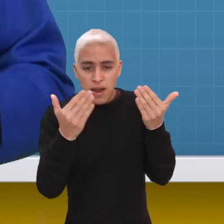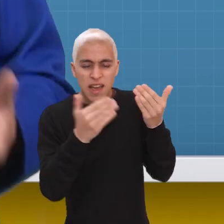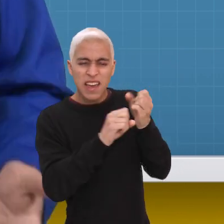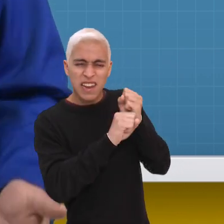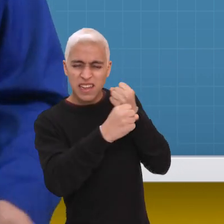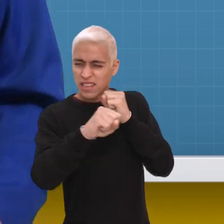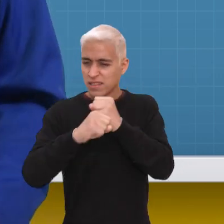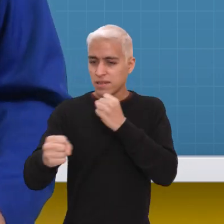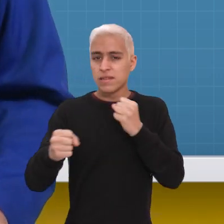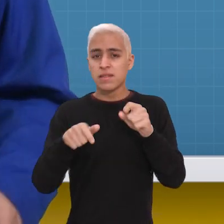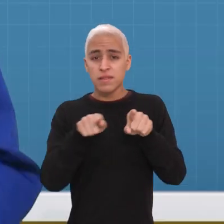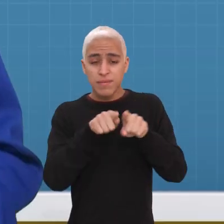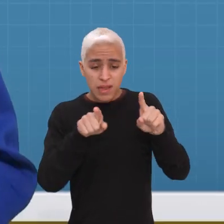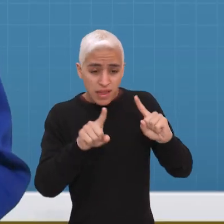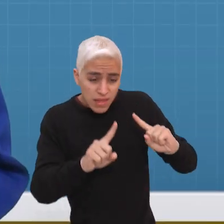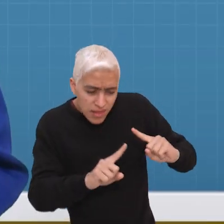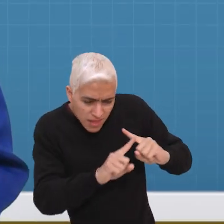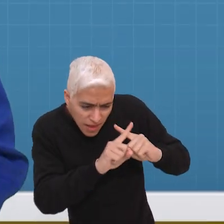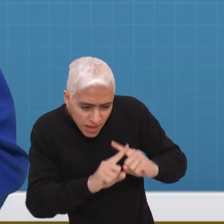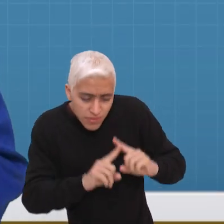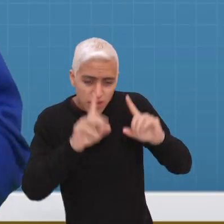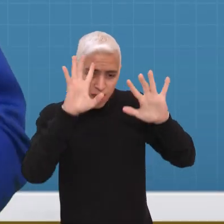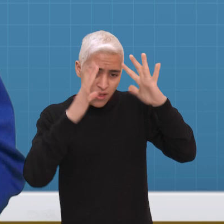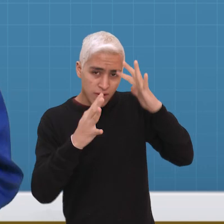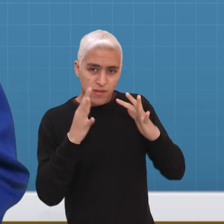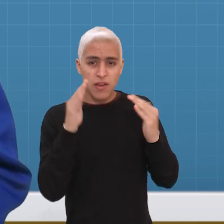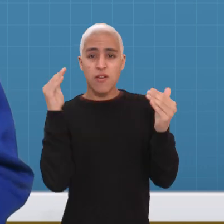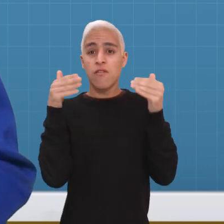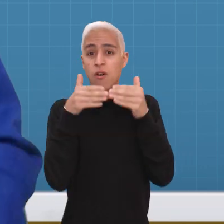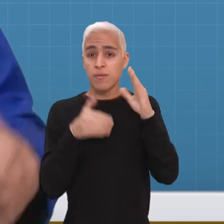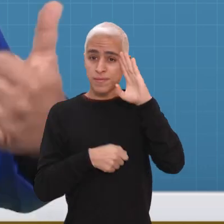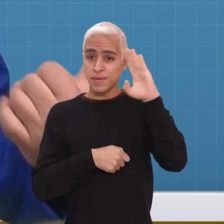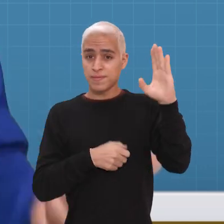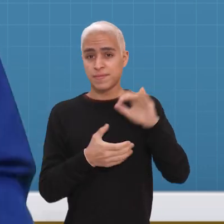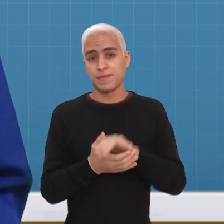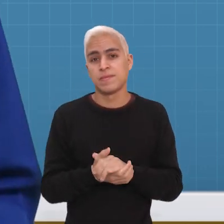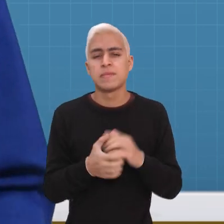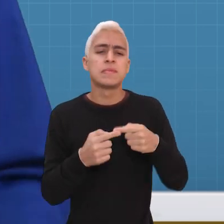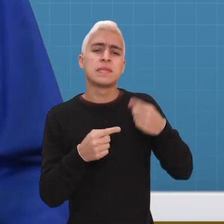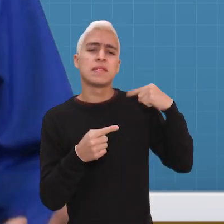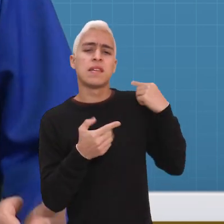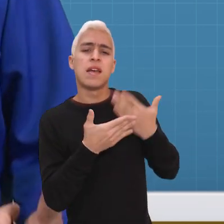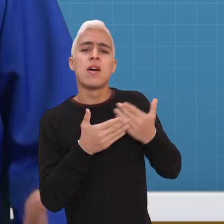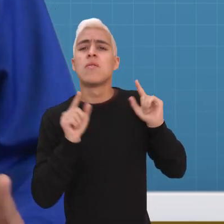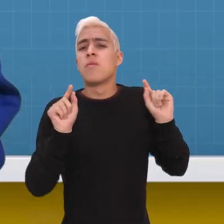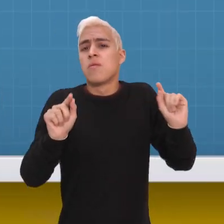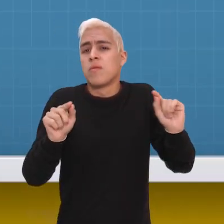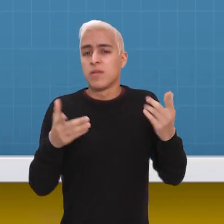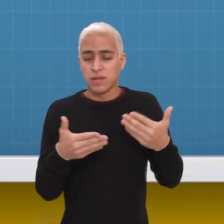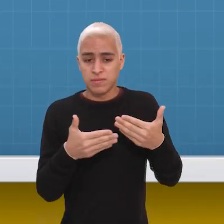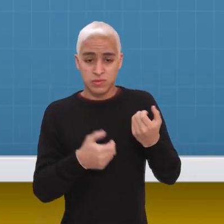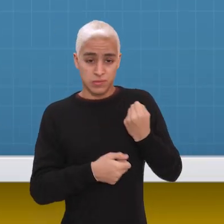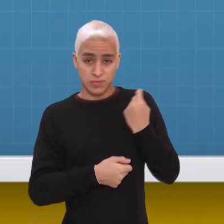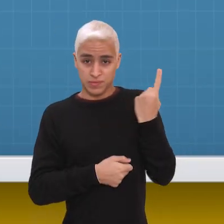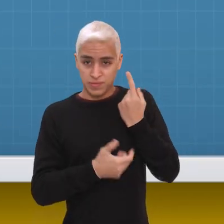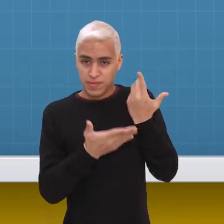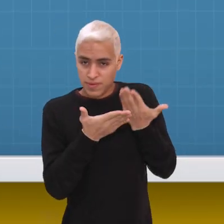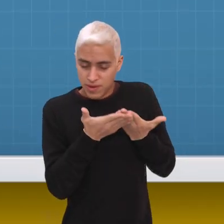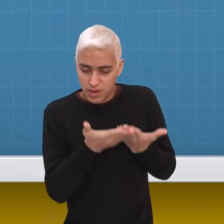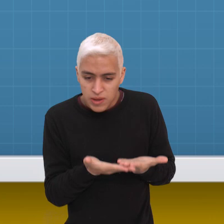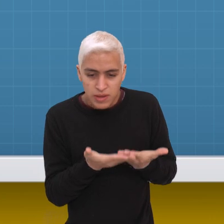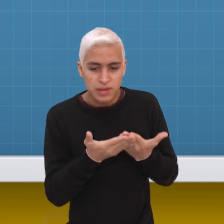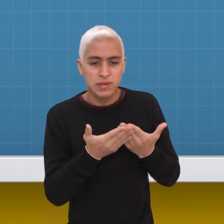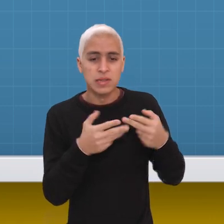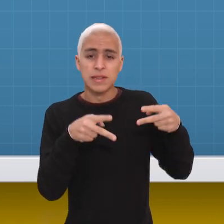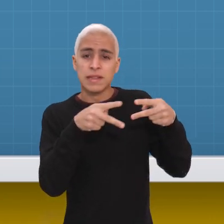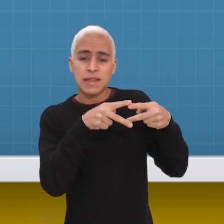E vamos resolver desafios. Esse é o nosso foco principal. O que nós vimos na aula passada? Aula 1. Nós